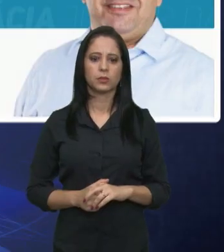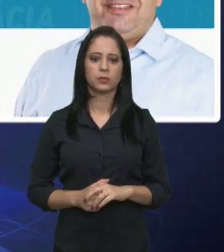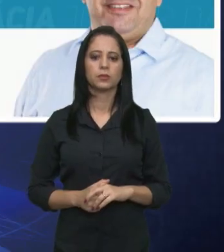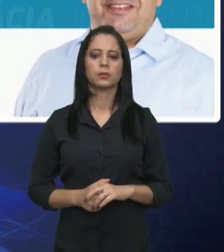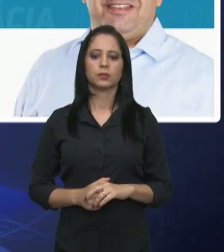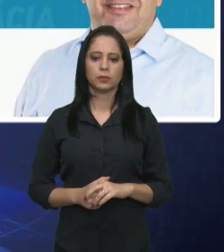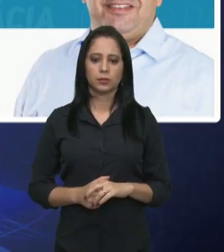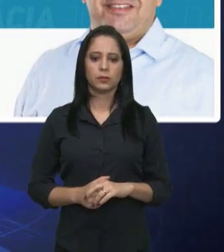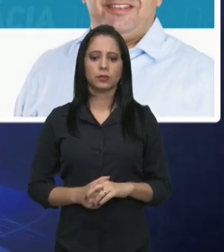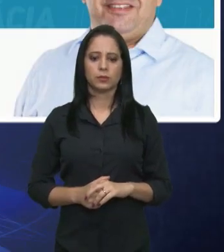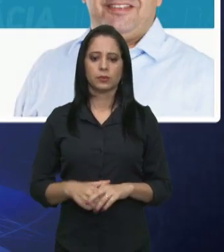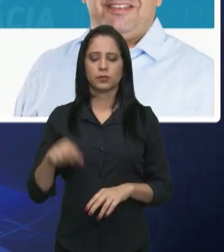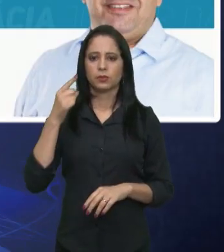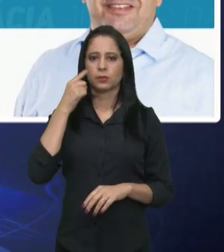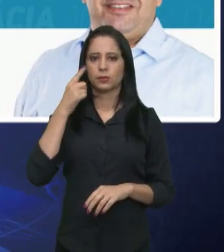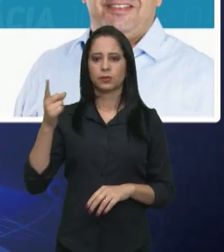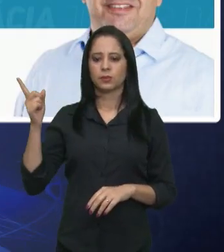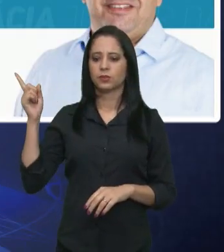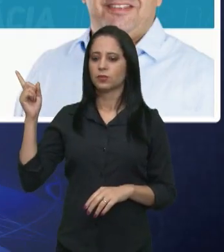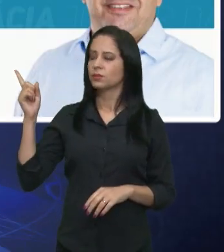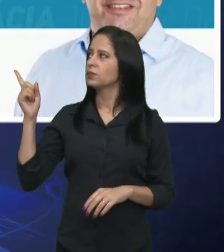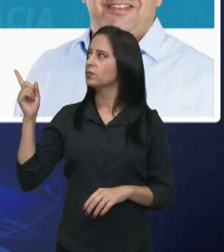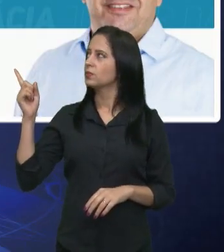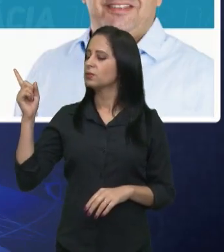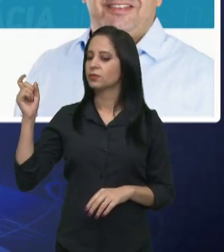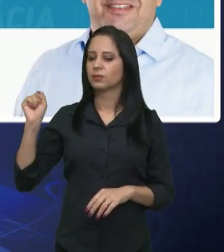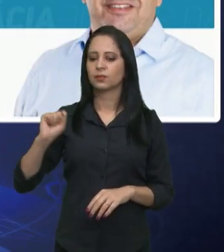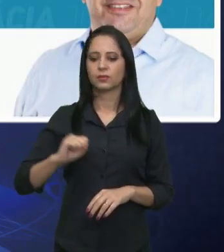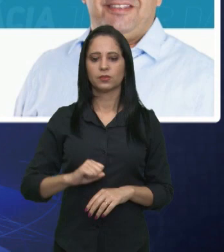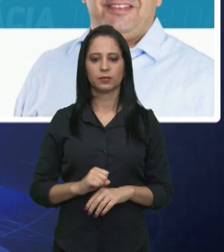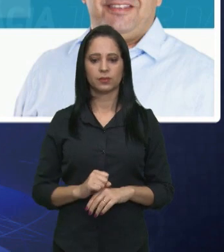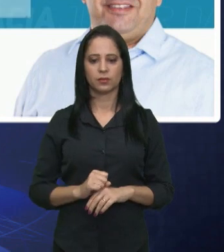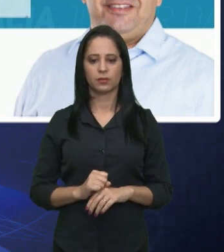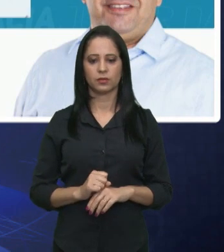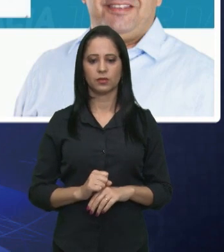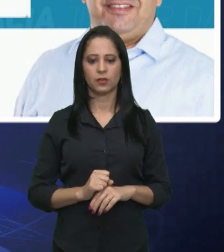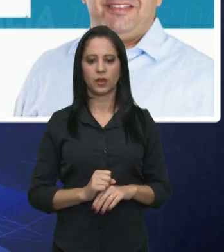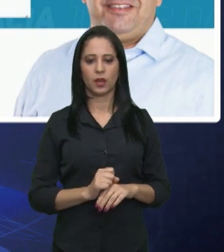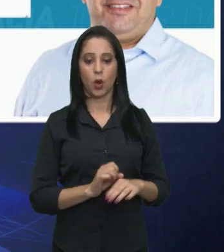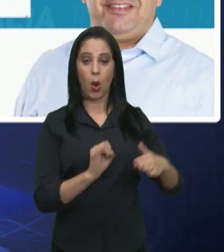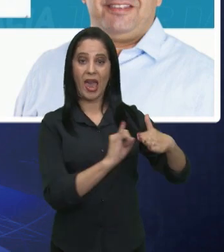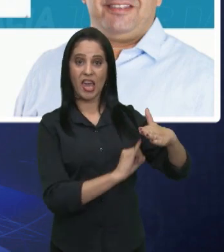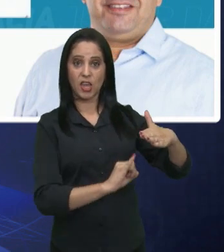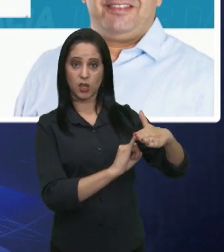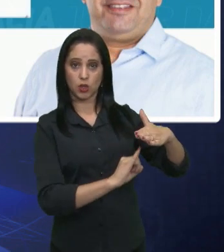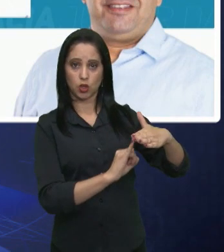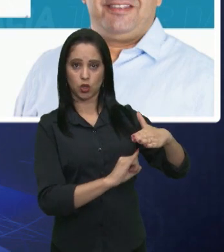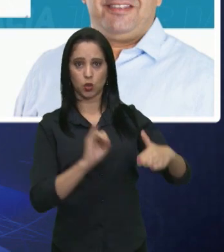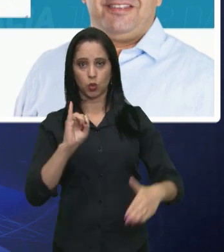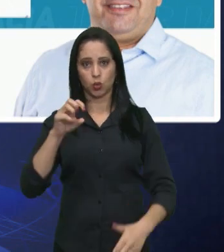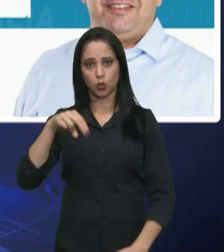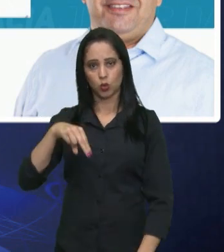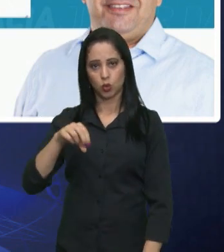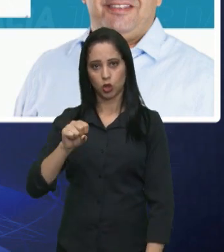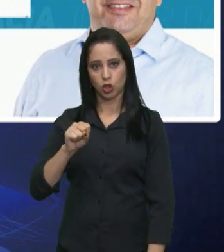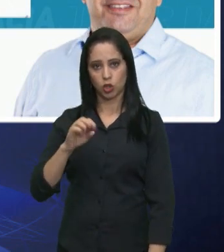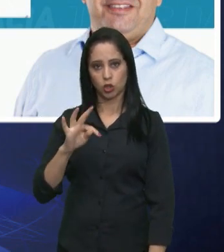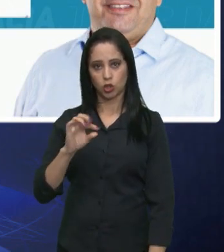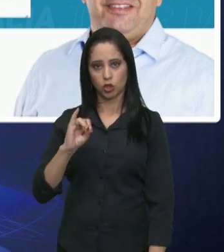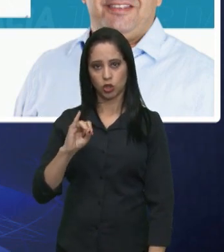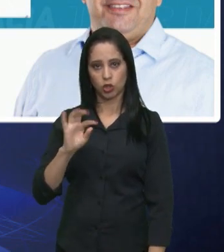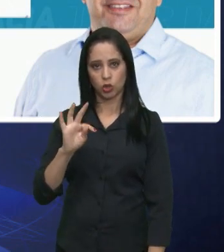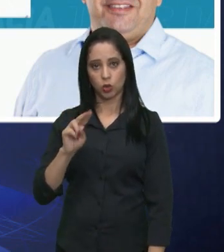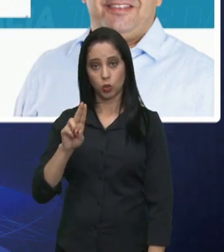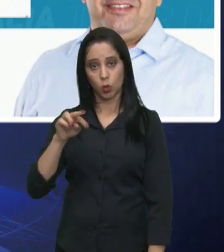Bem, aqui é do Instituto. O próximo, por favor. O Instituto está demonstrando, eu coloquei o primeiro para fazer um